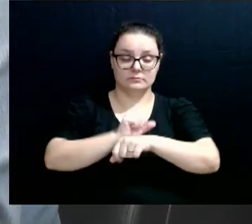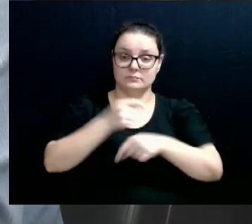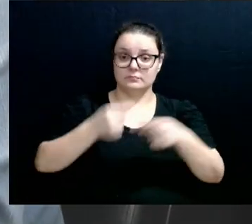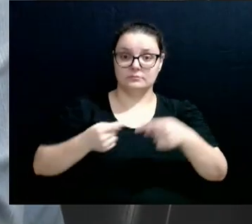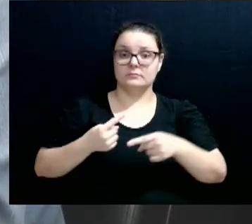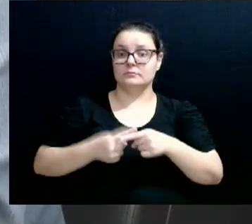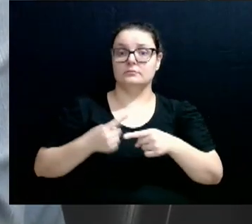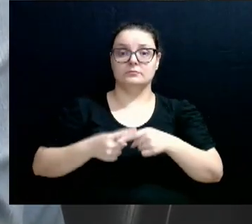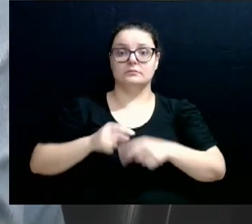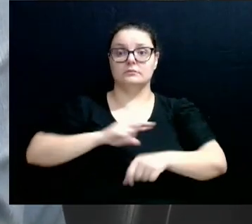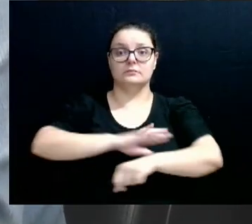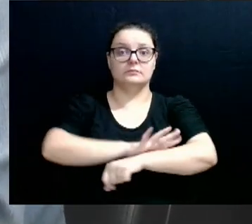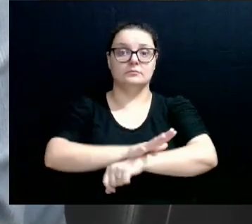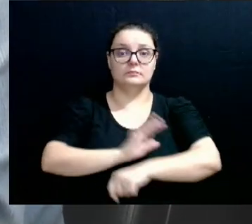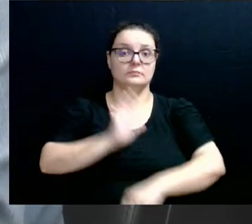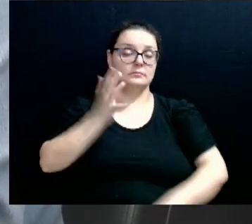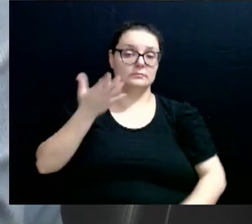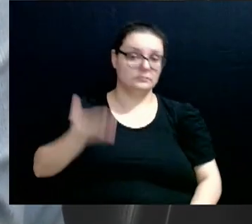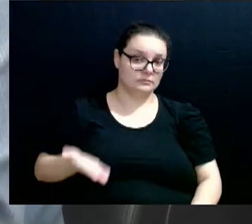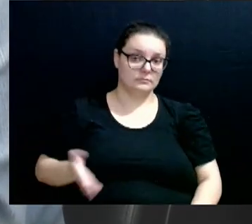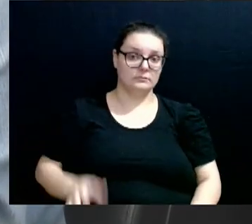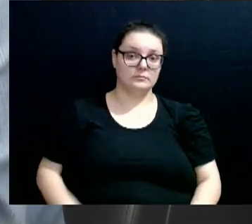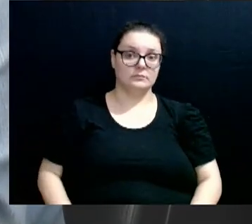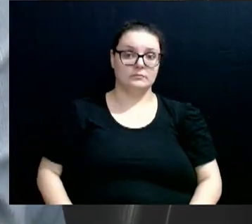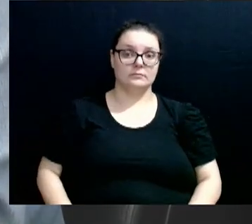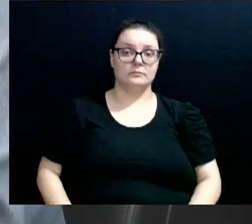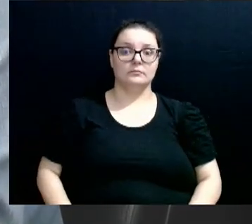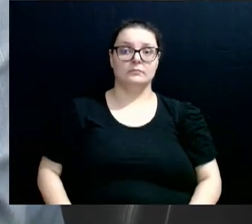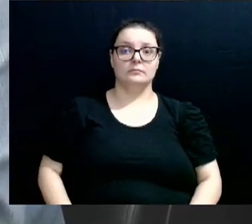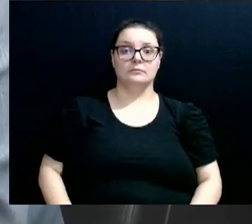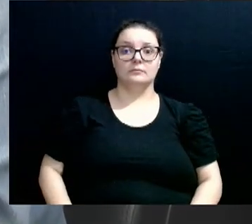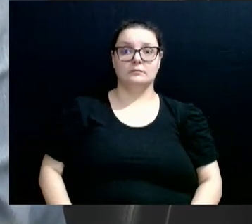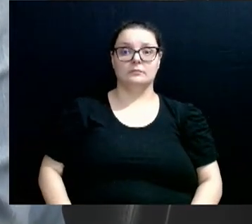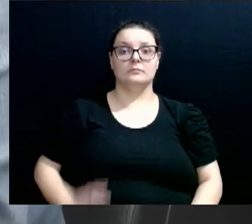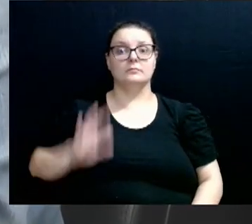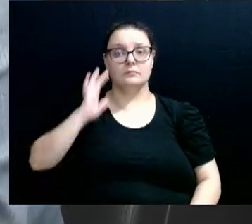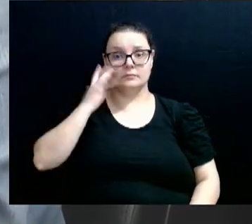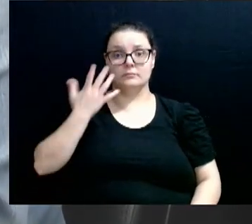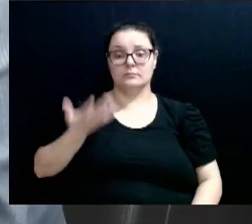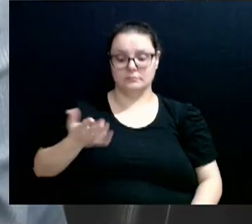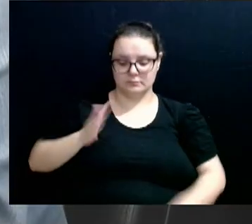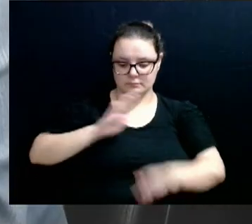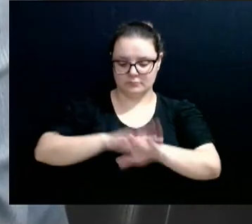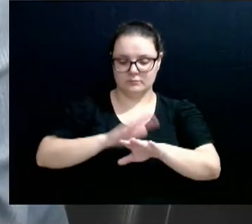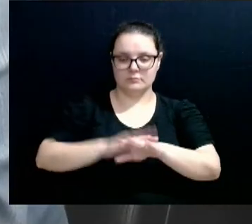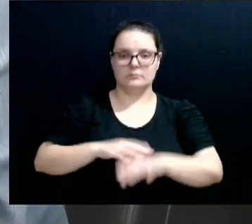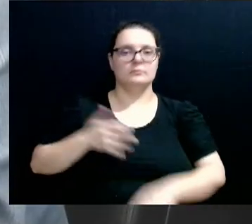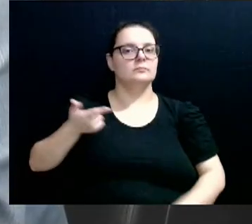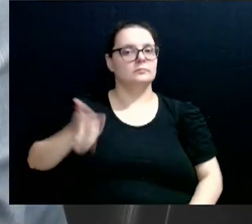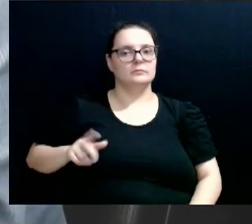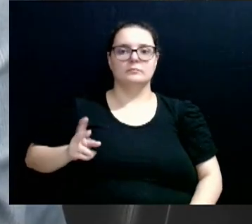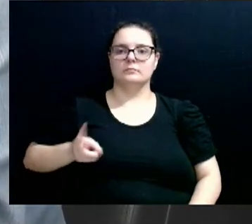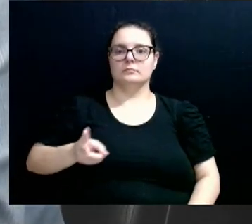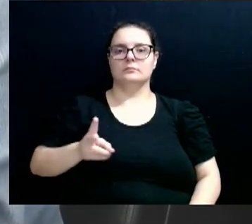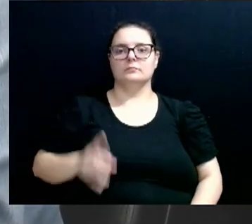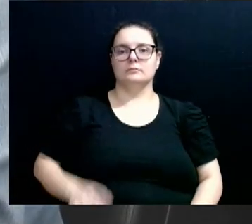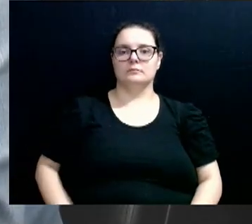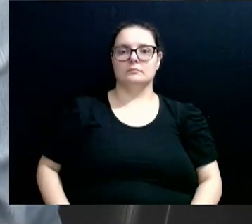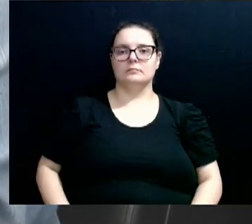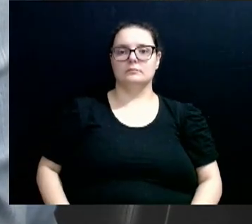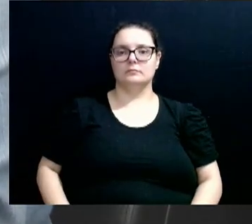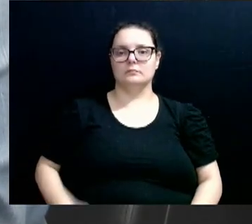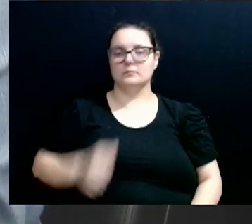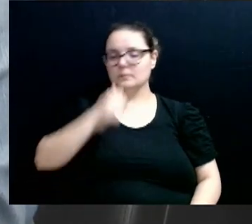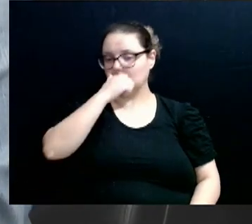ocorre? Eu acho que essa é uma ação que tem que se tornar perene também, para que a gente comece a